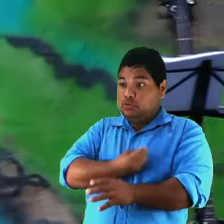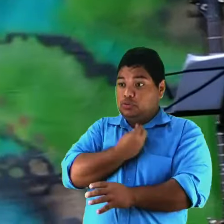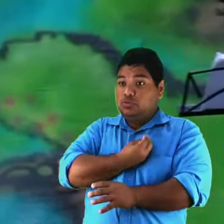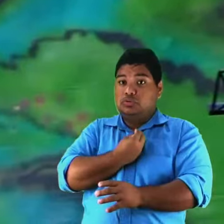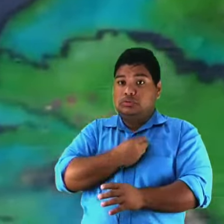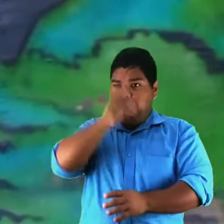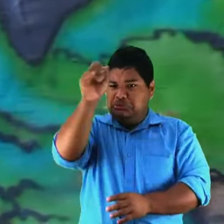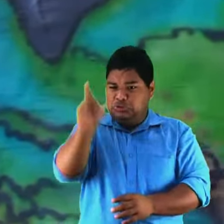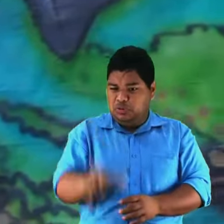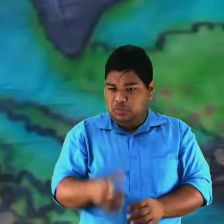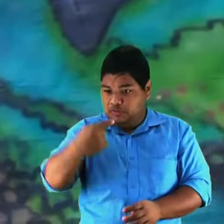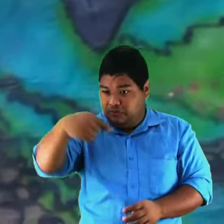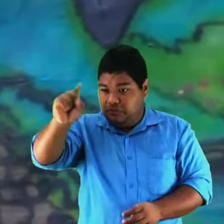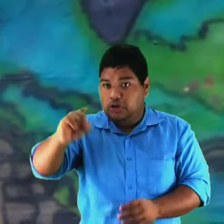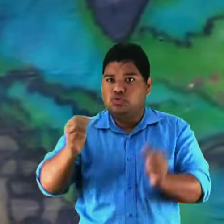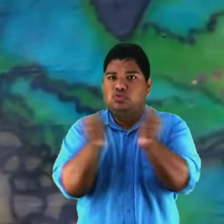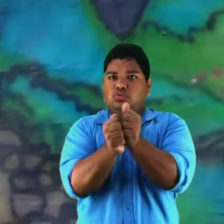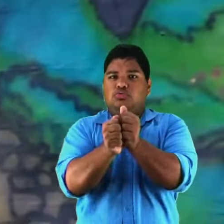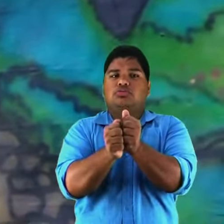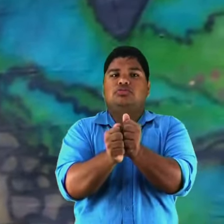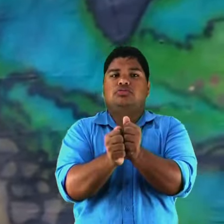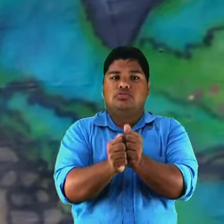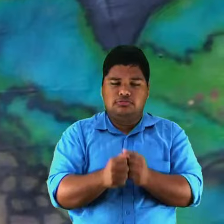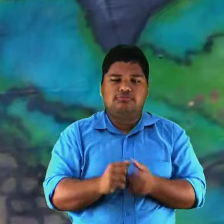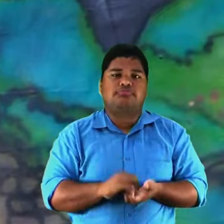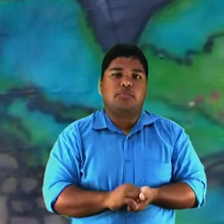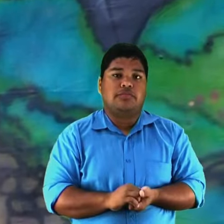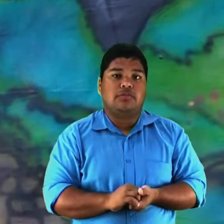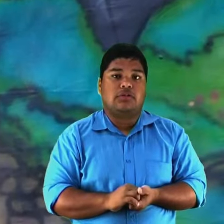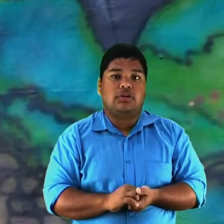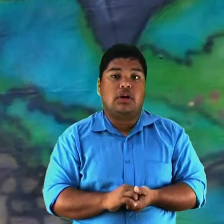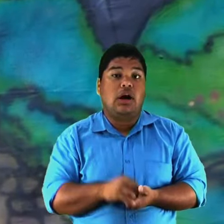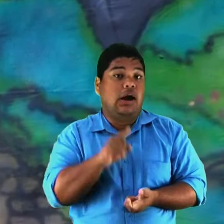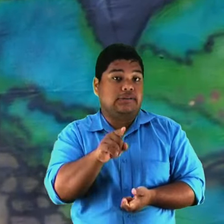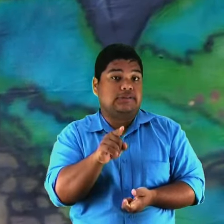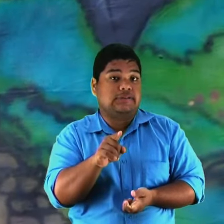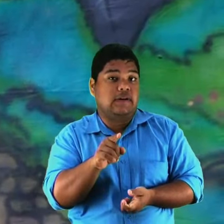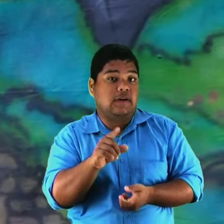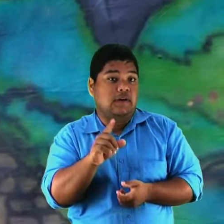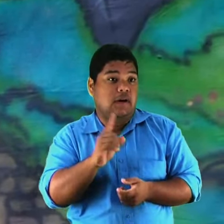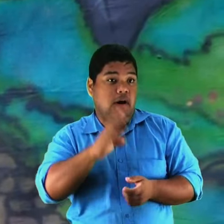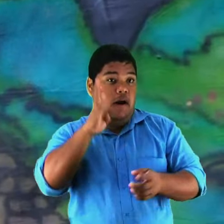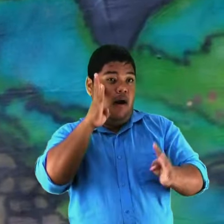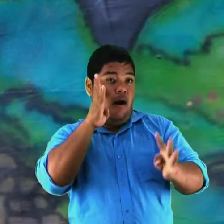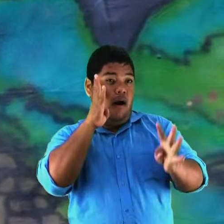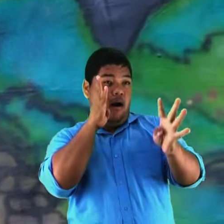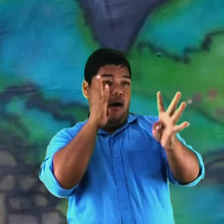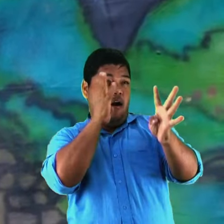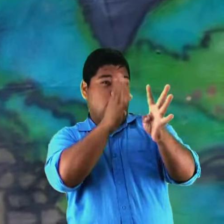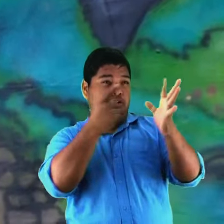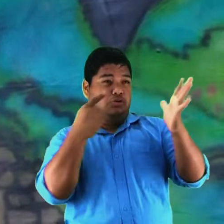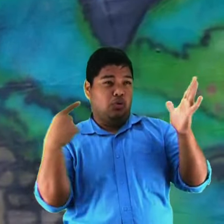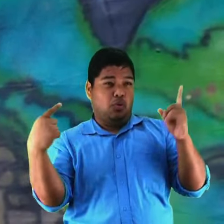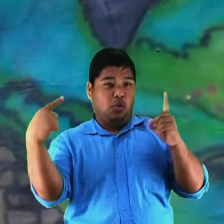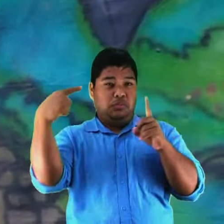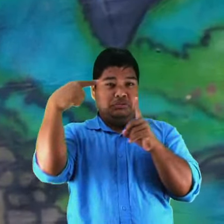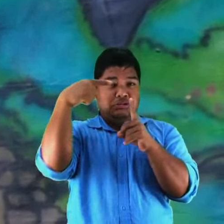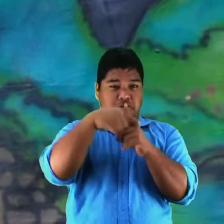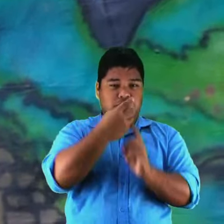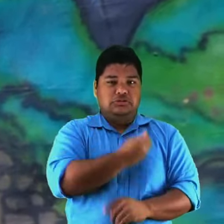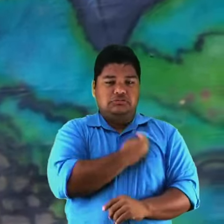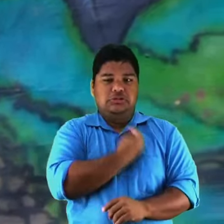você mirar, o seu corpo vai junto. Aqui está falando de alvo, de objetivos de